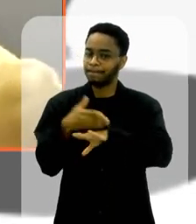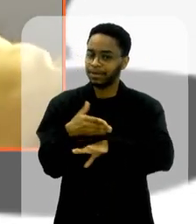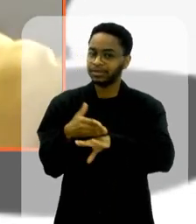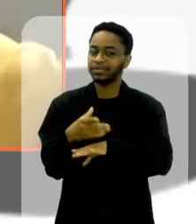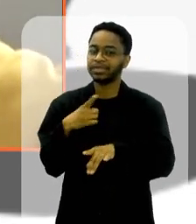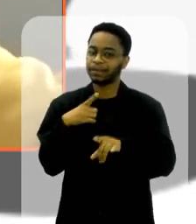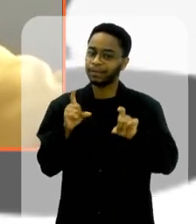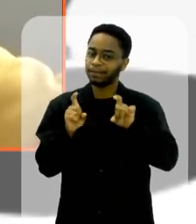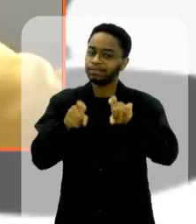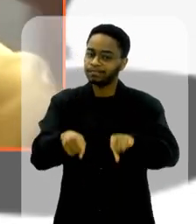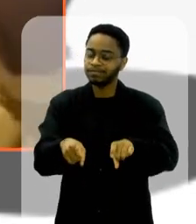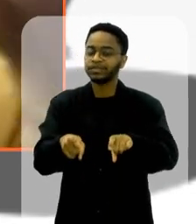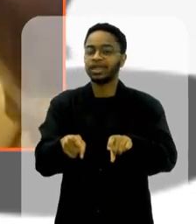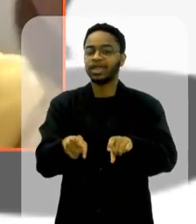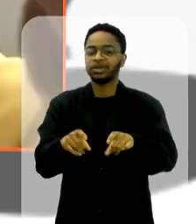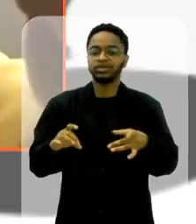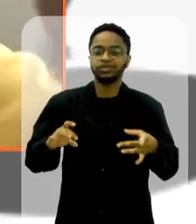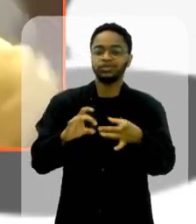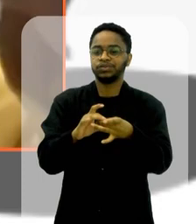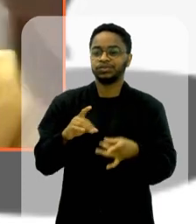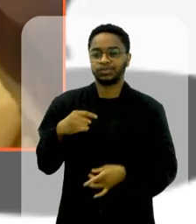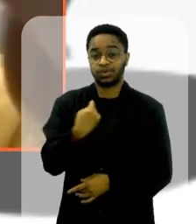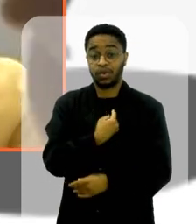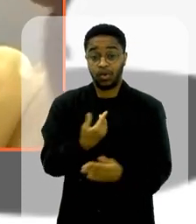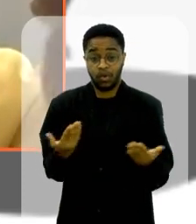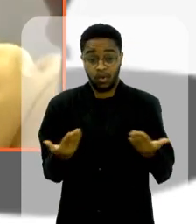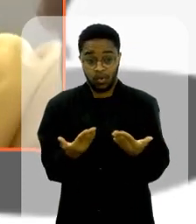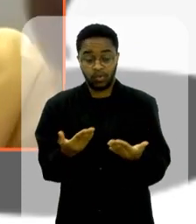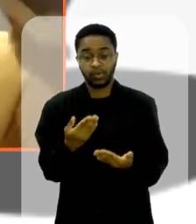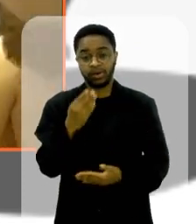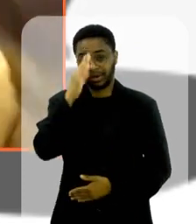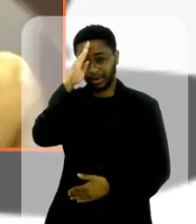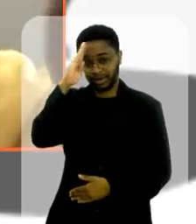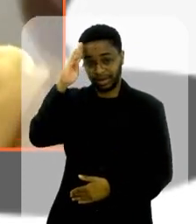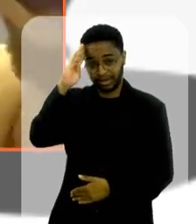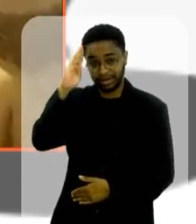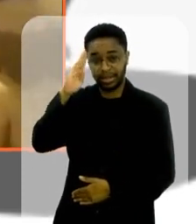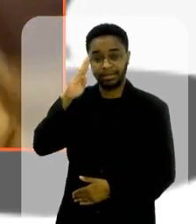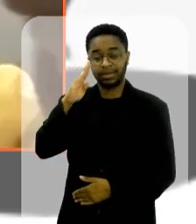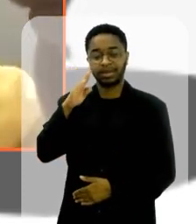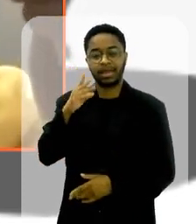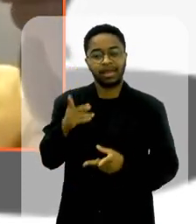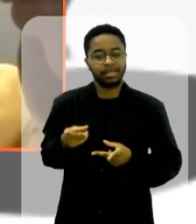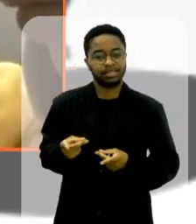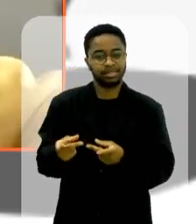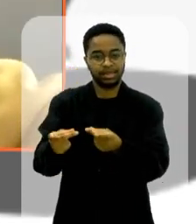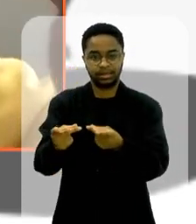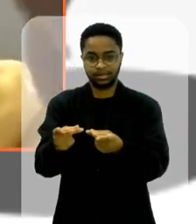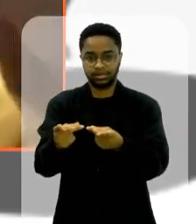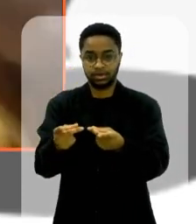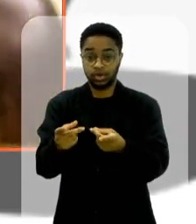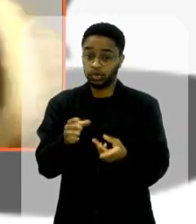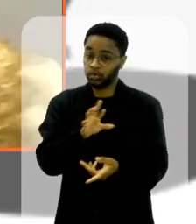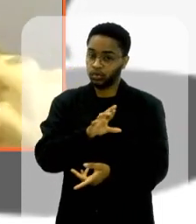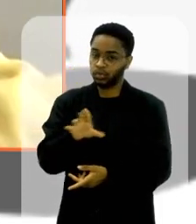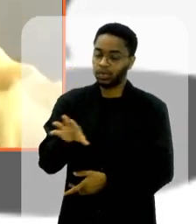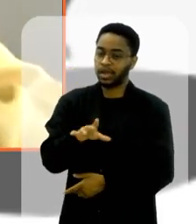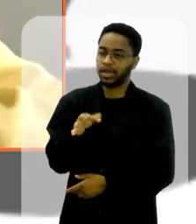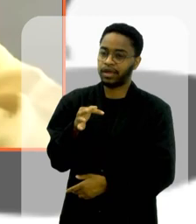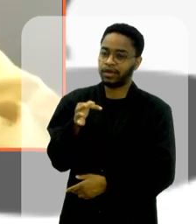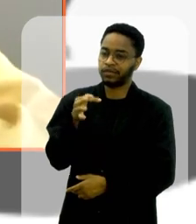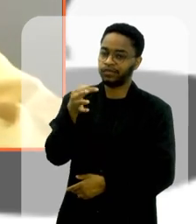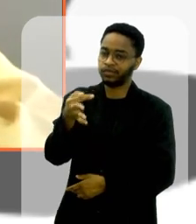e foi empossada como nossa acadêmica. Hoje é acadêmica imortal. Não que não vá um